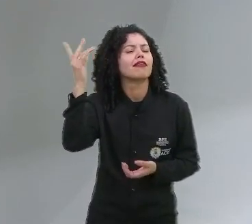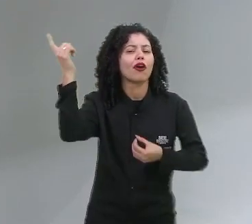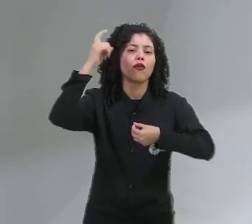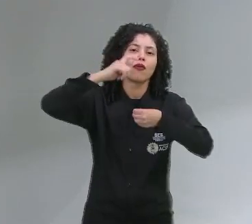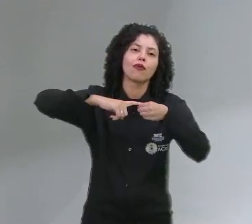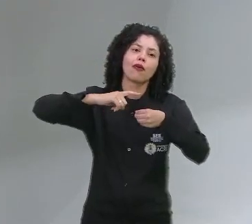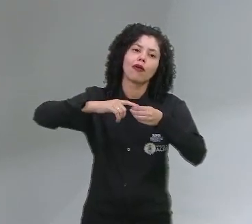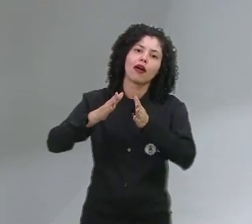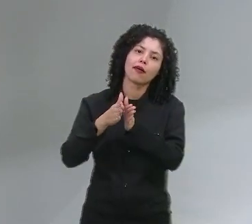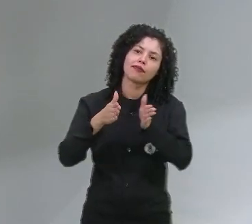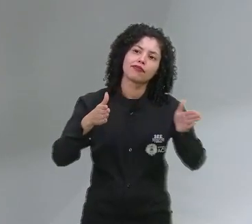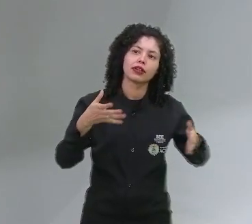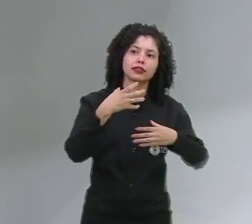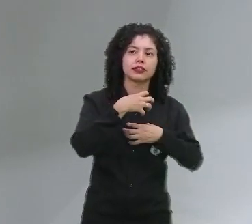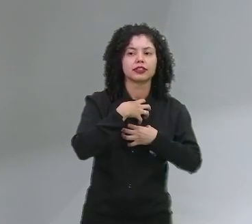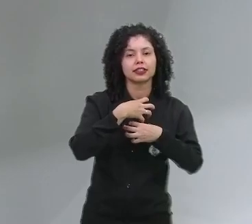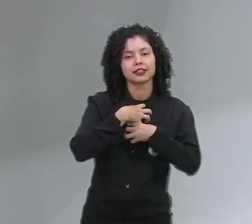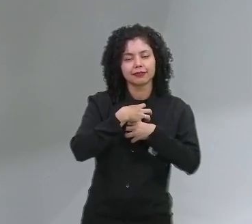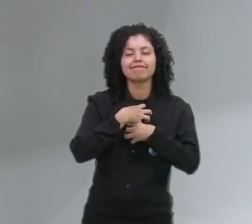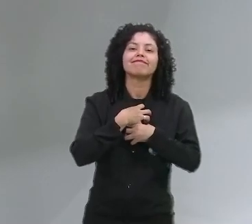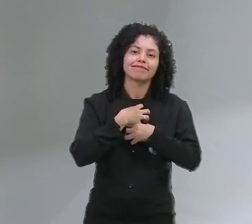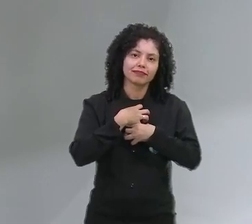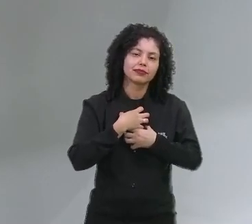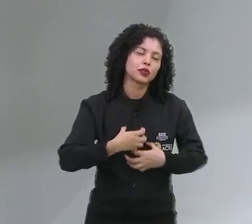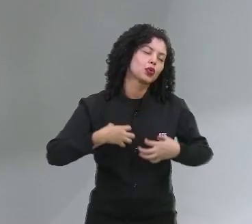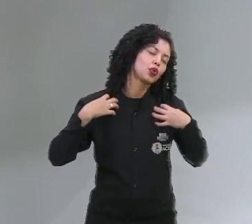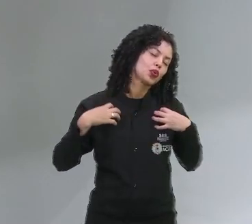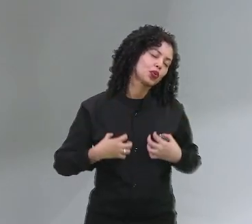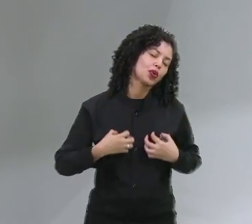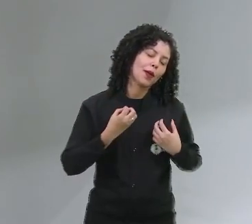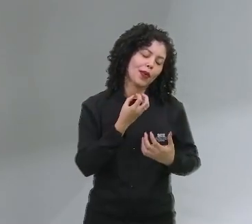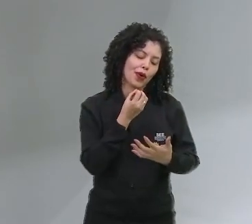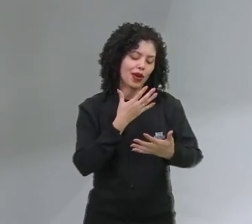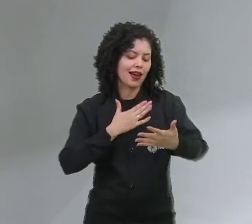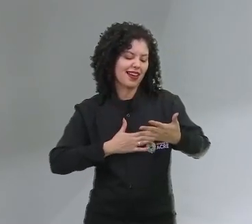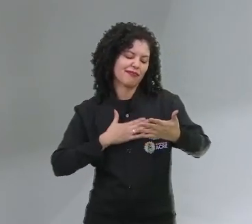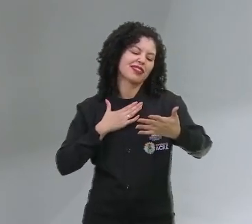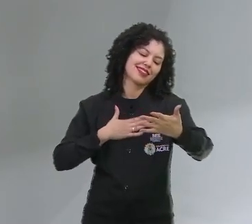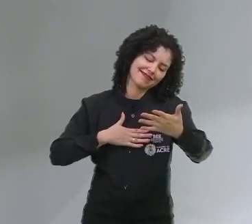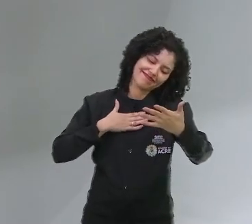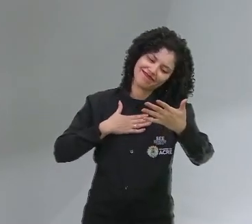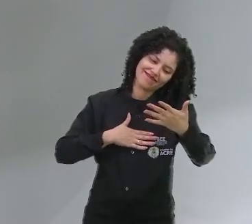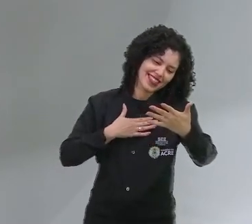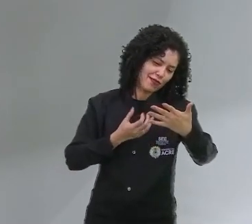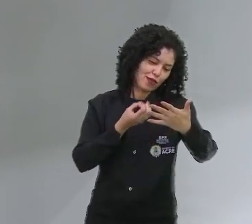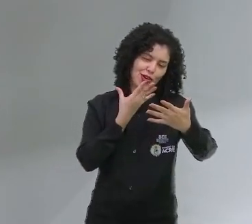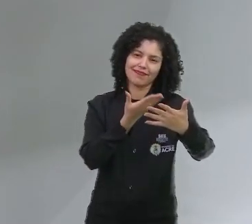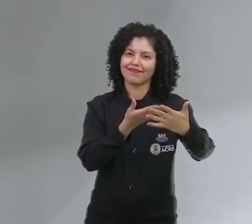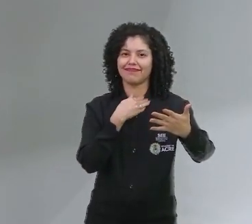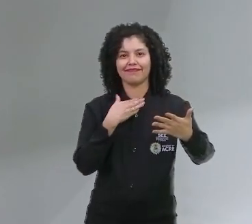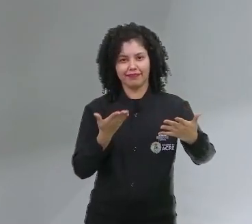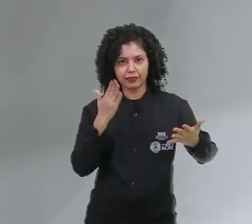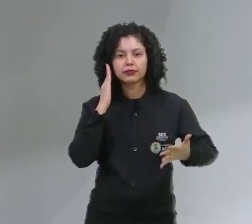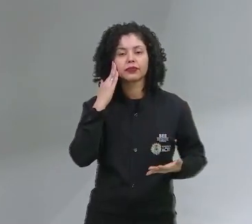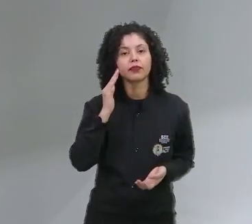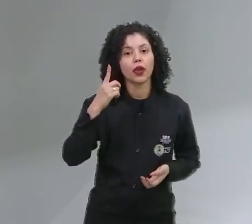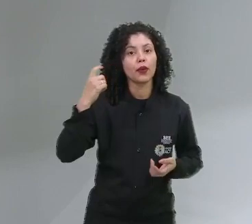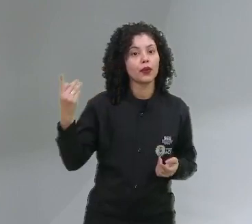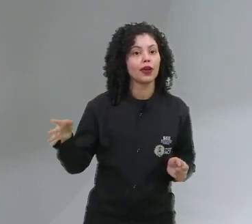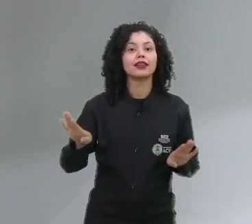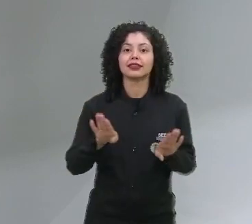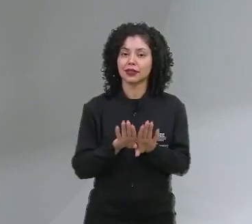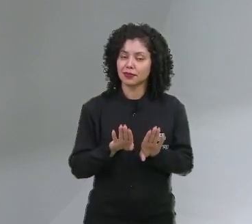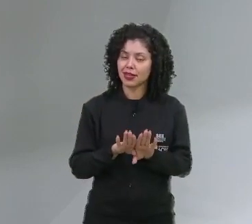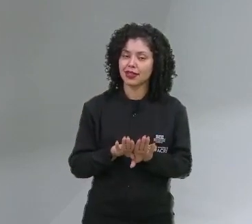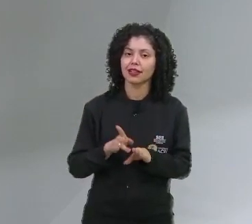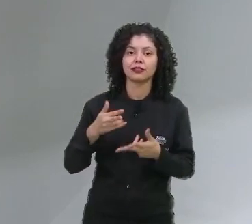voltar atrás e sentir ali a sensação daquele momento, né, até os sons que estavam ali naquele